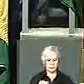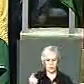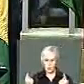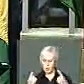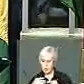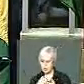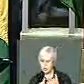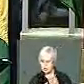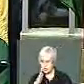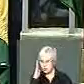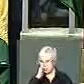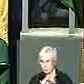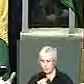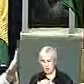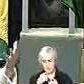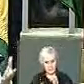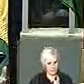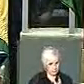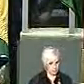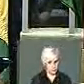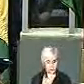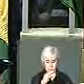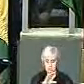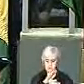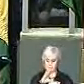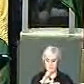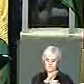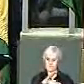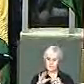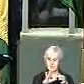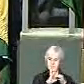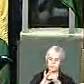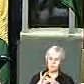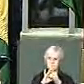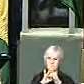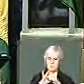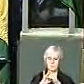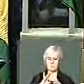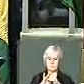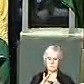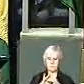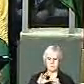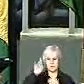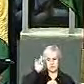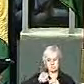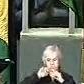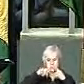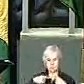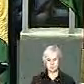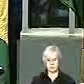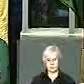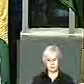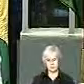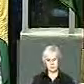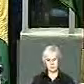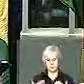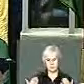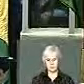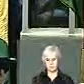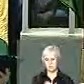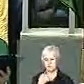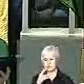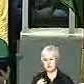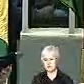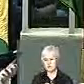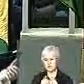construindo a carta que nos une como Declaração Universal de Direitos Humanos, e que, hoje, tantas vezes, também pelos meios